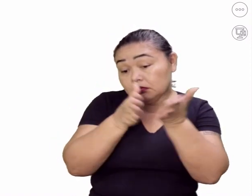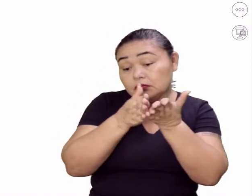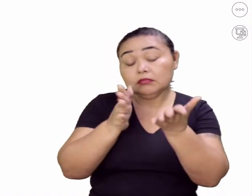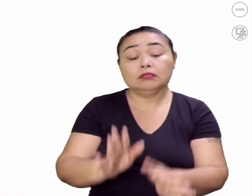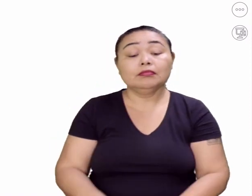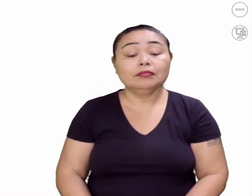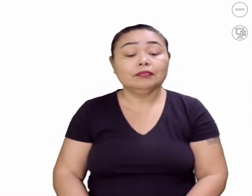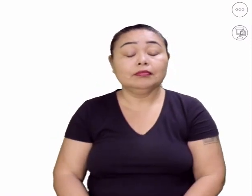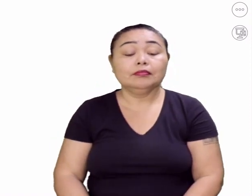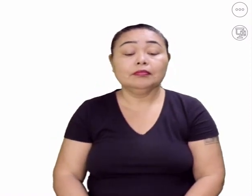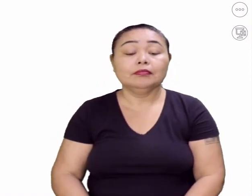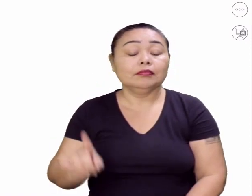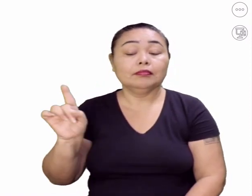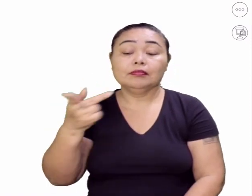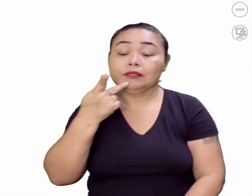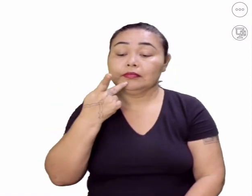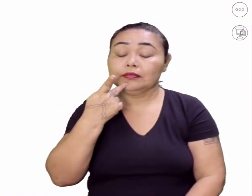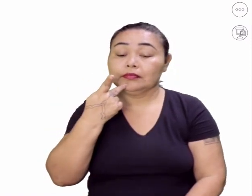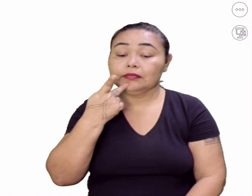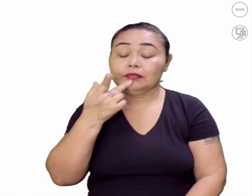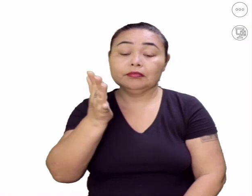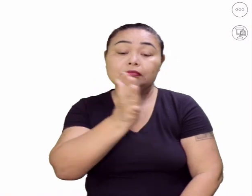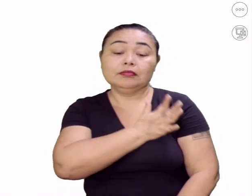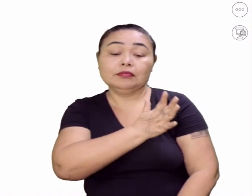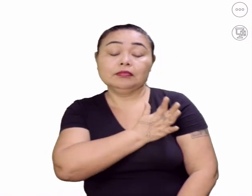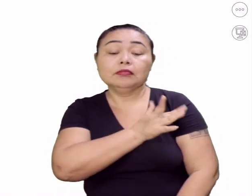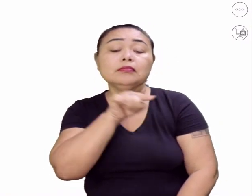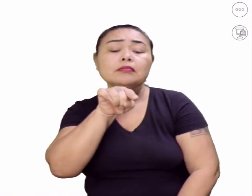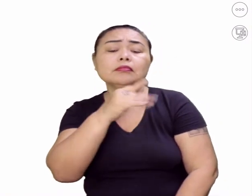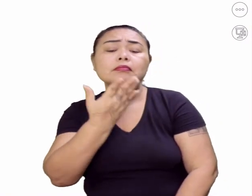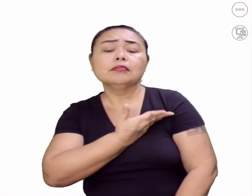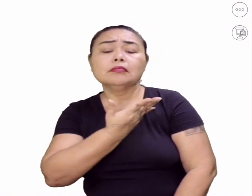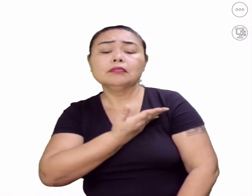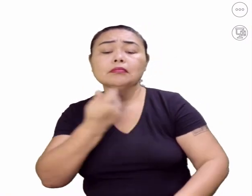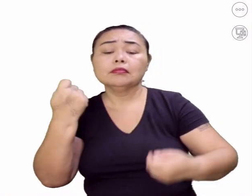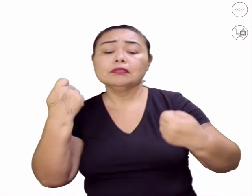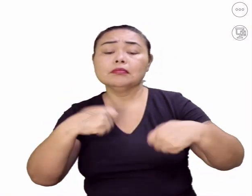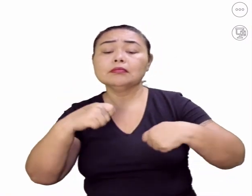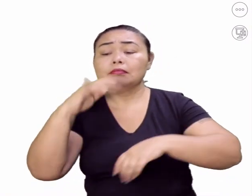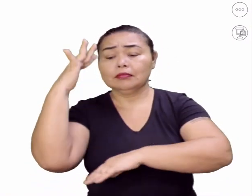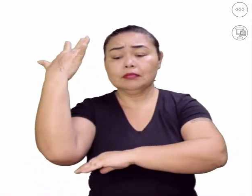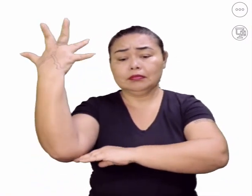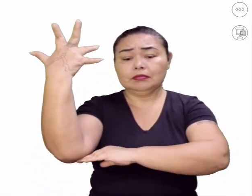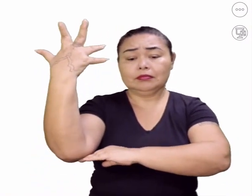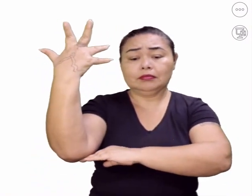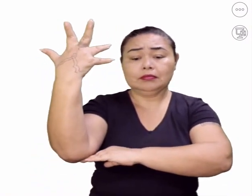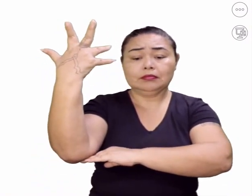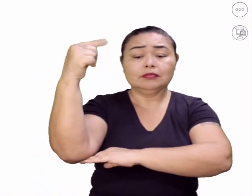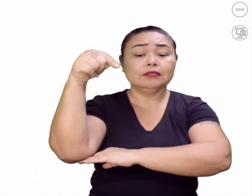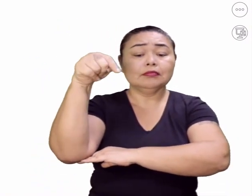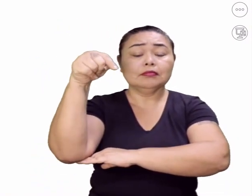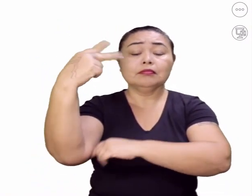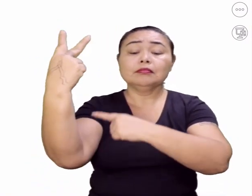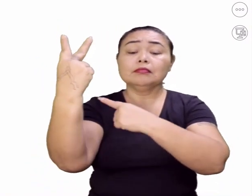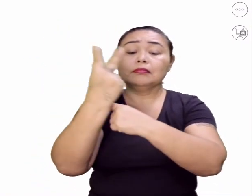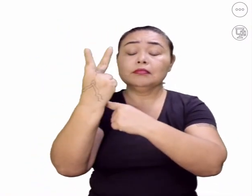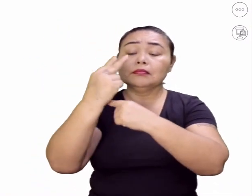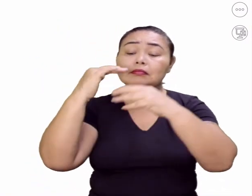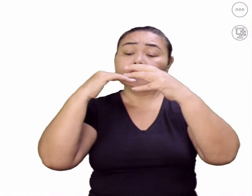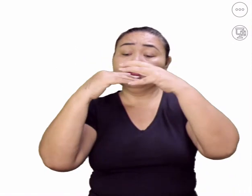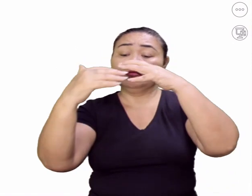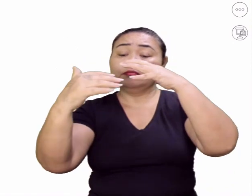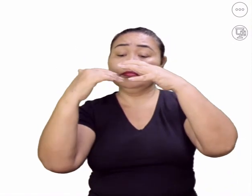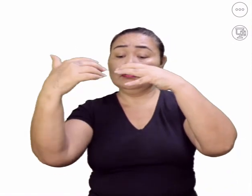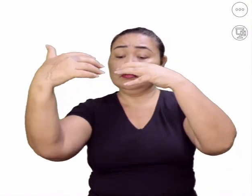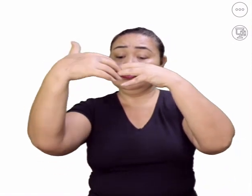bem. Aí ele fala, o ricão lá, né? Ei, amigo, precisamos dessa árvore para nos proteger